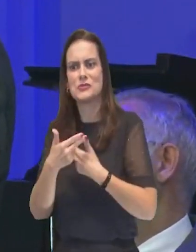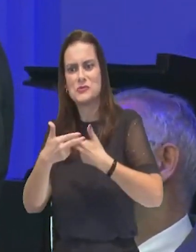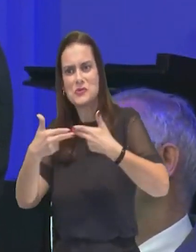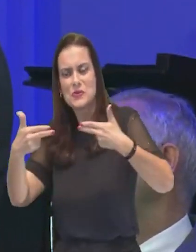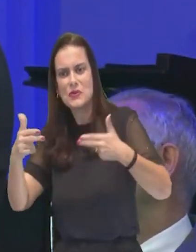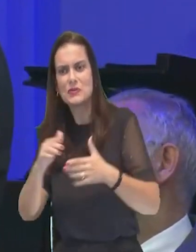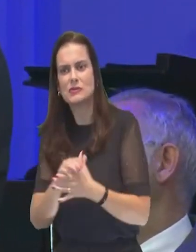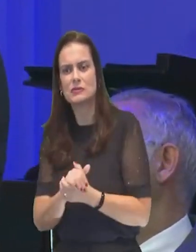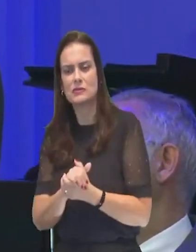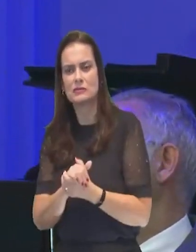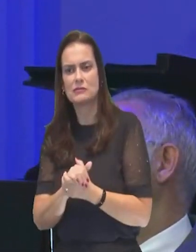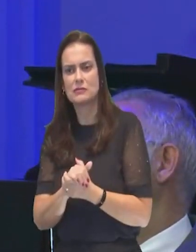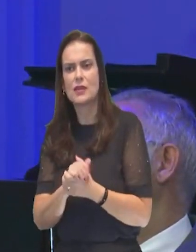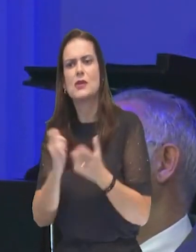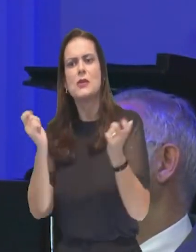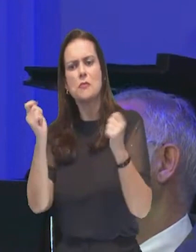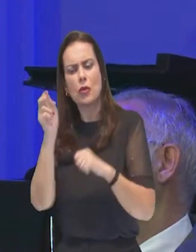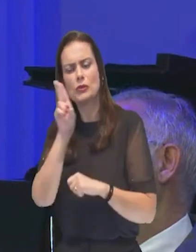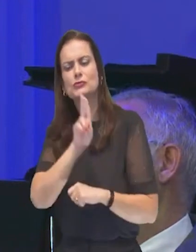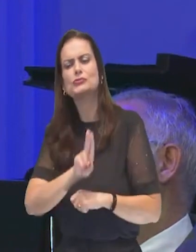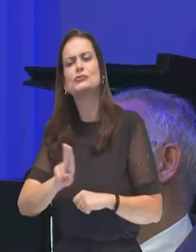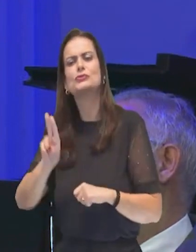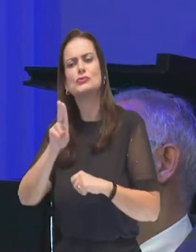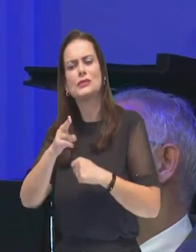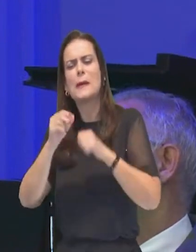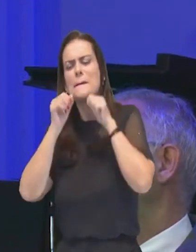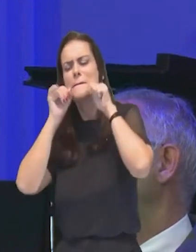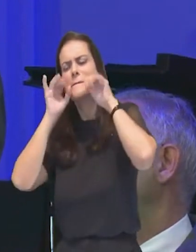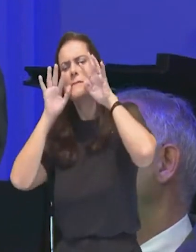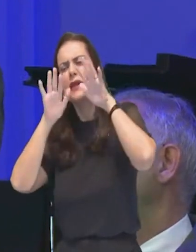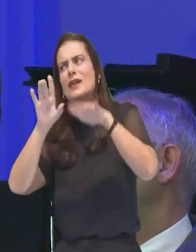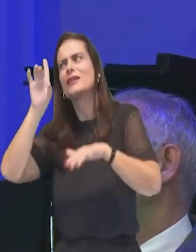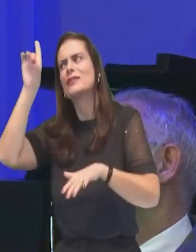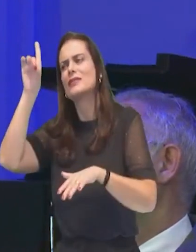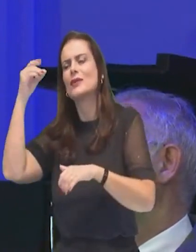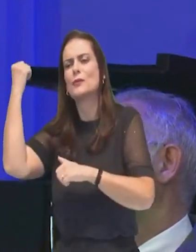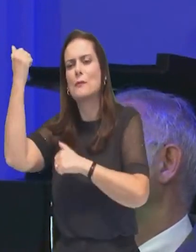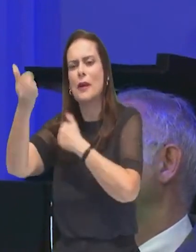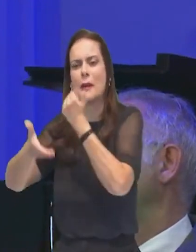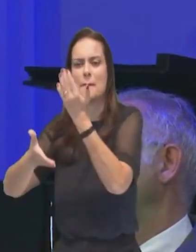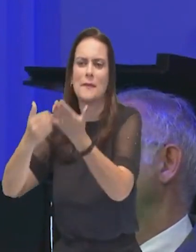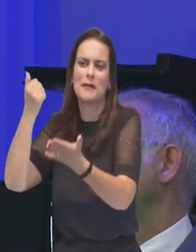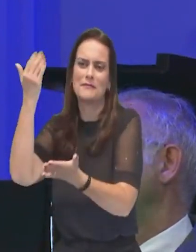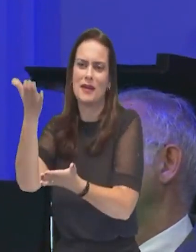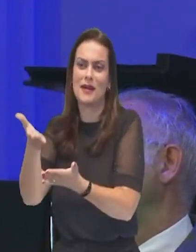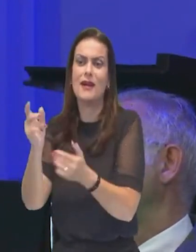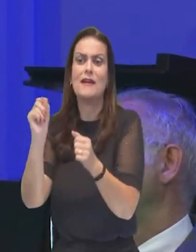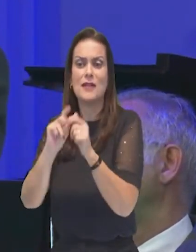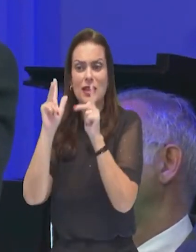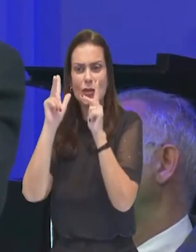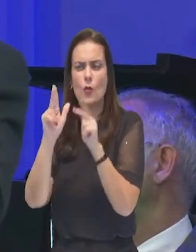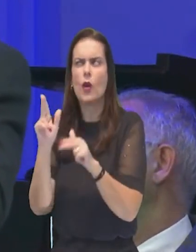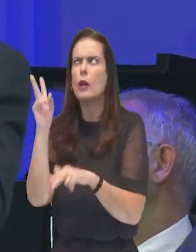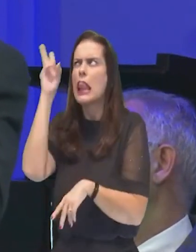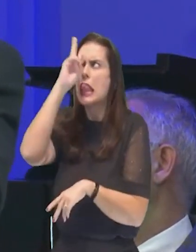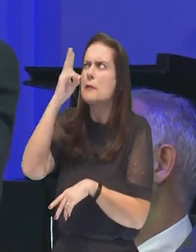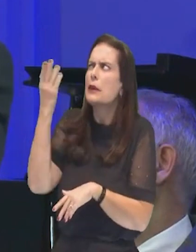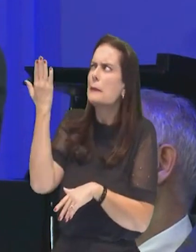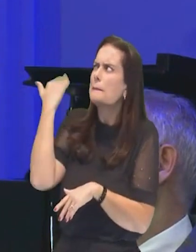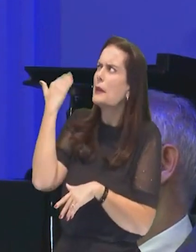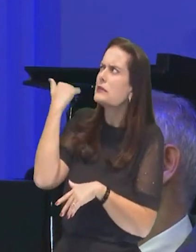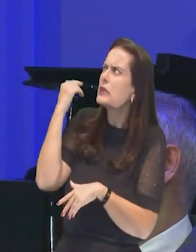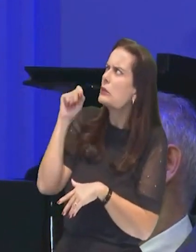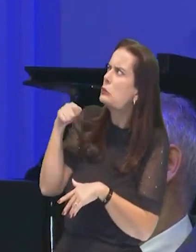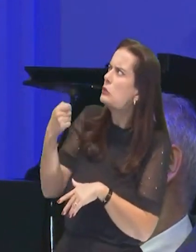podem agora neste momento usufruir de tantas bênçãos que Deus derramou. Então, faça isso, querido, faça um